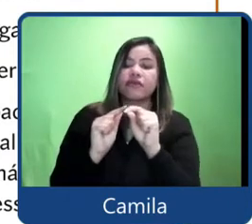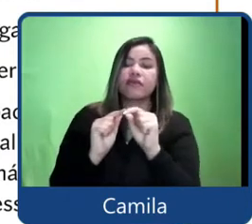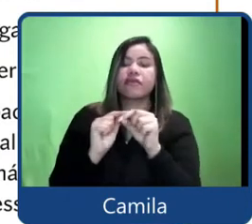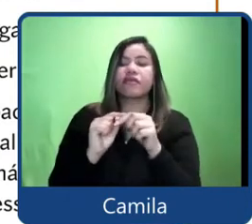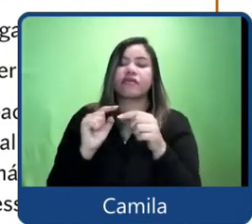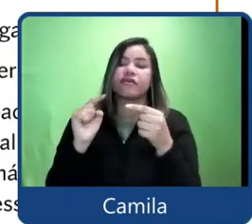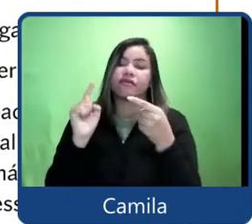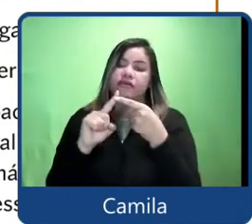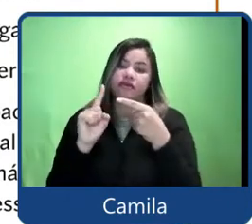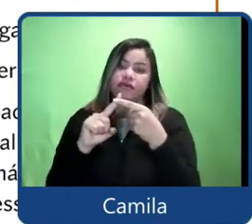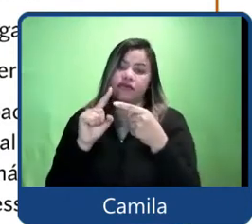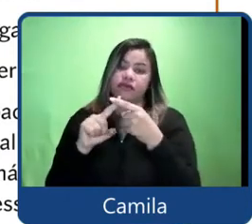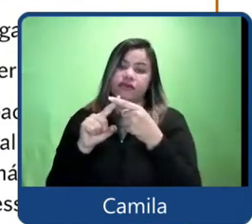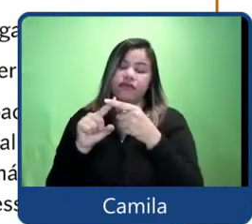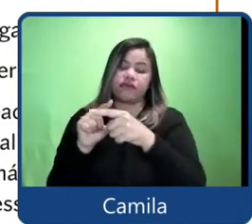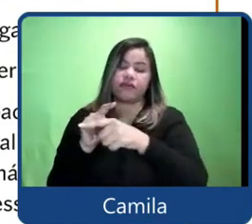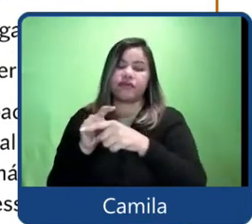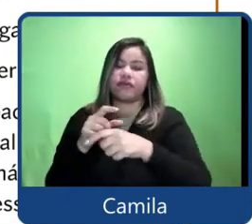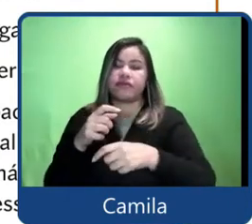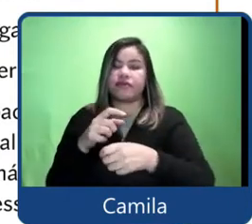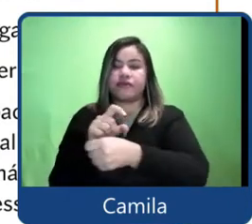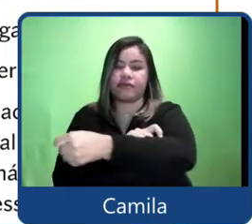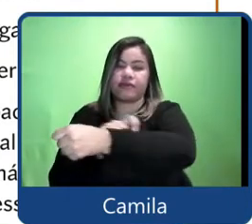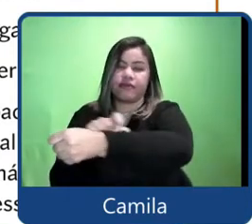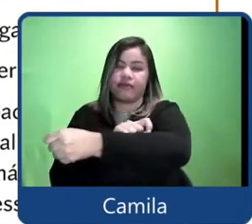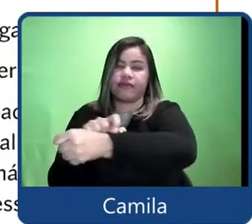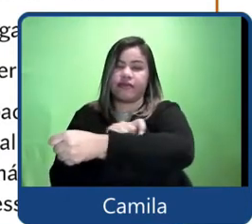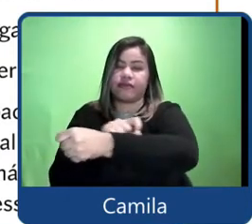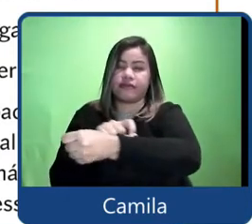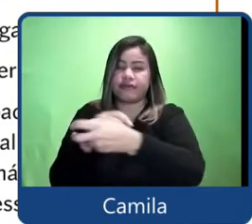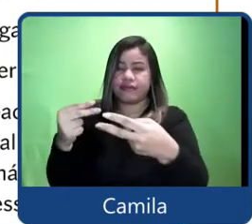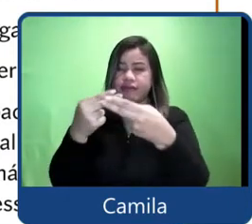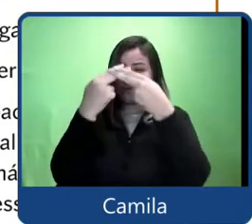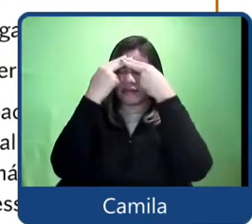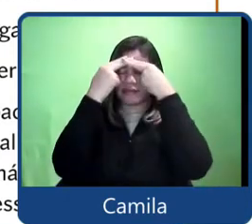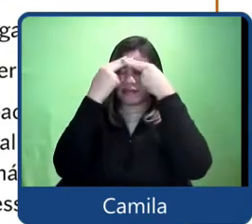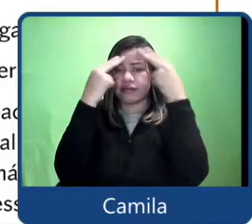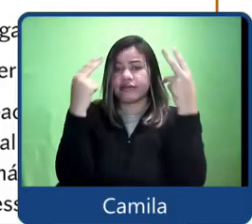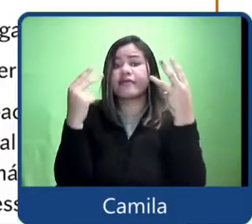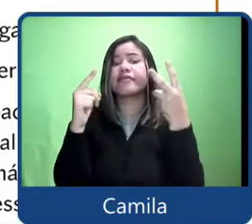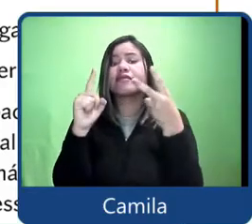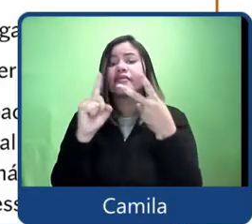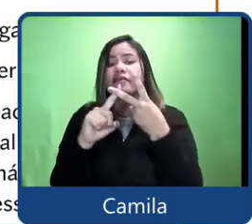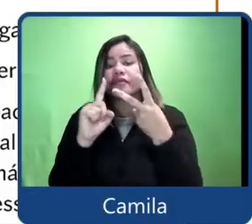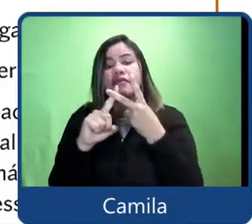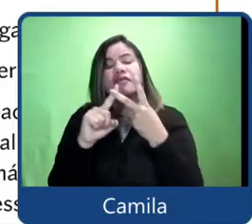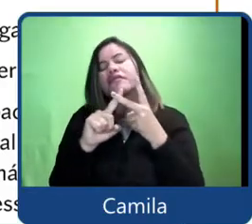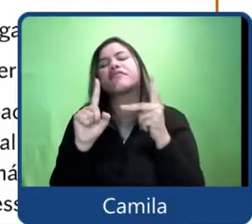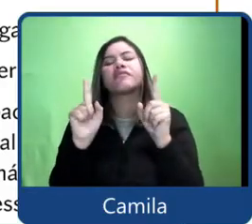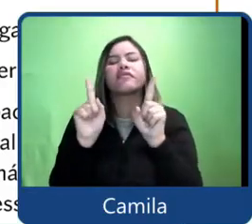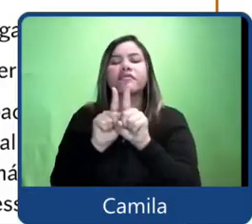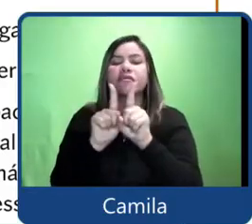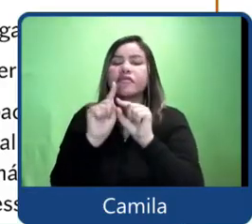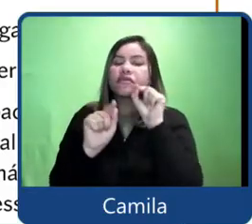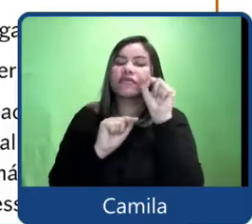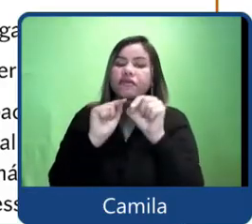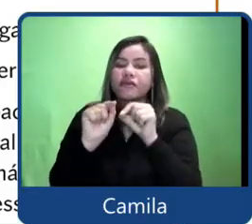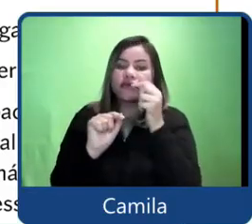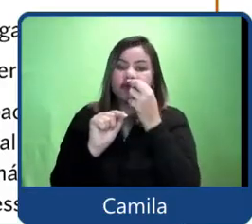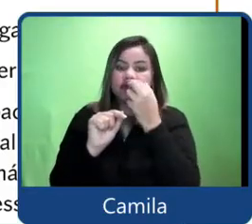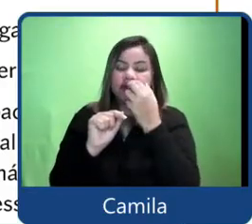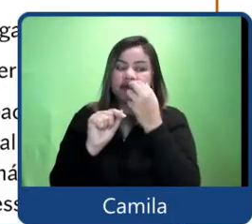podem desencadear estresses pós-traumáticos, né, e também na situação que provavelmente a gente vai